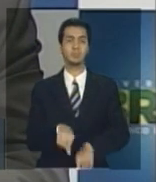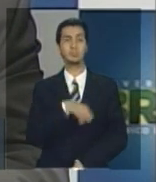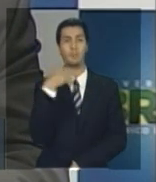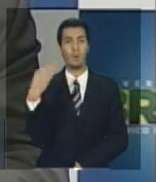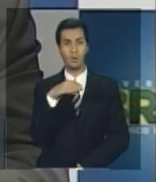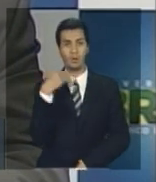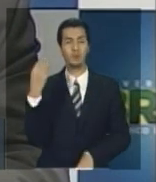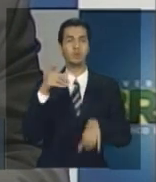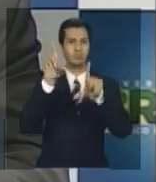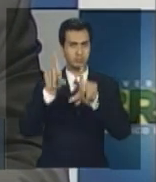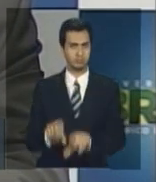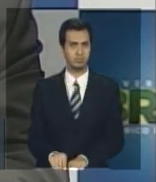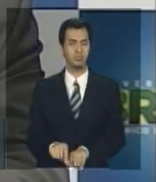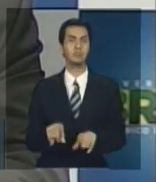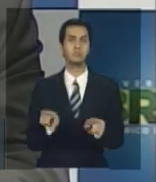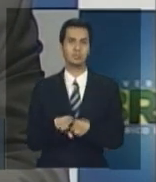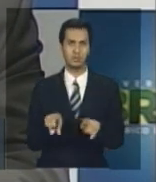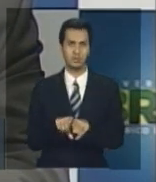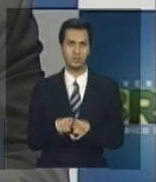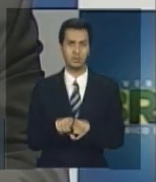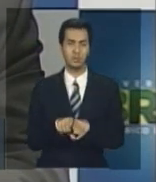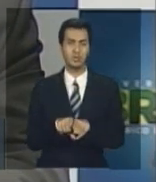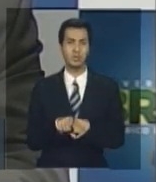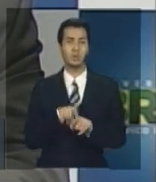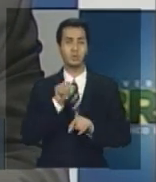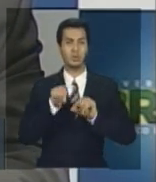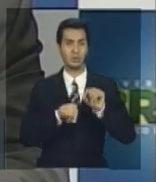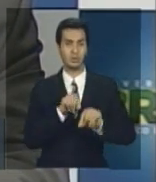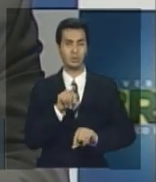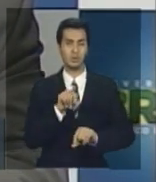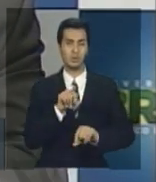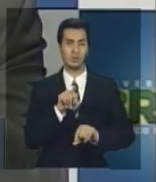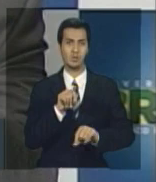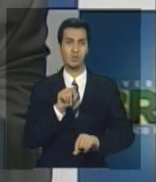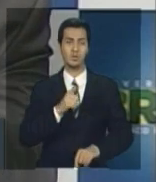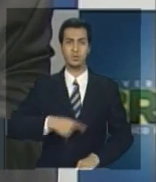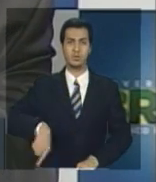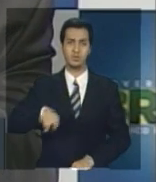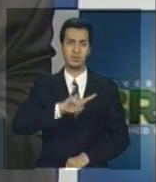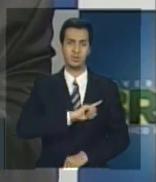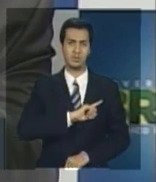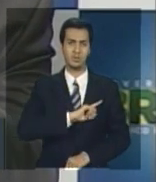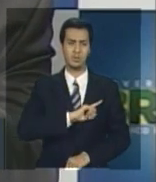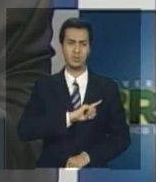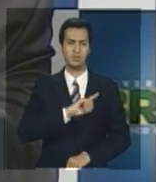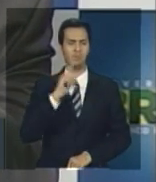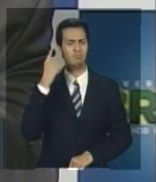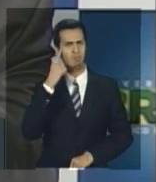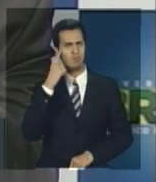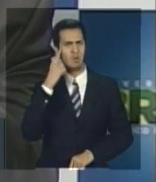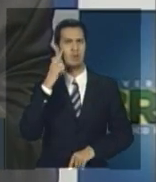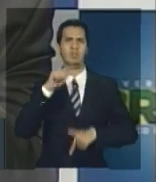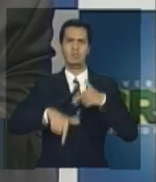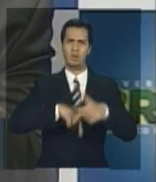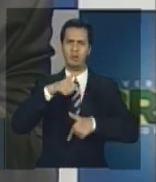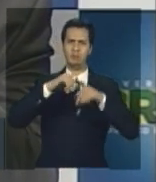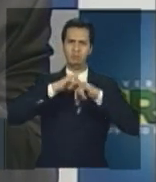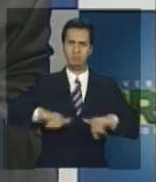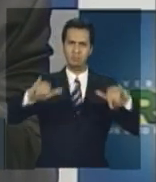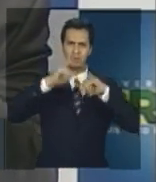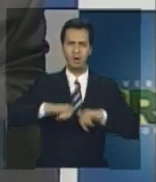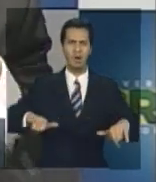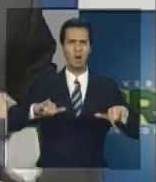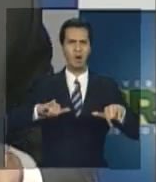óbitos de casos graves, não era motivo nenhum para que não se intensificasse as ações de controle.